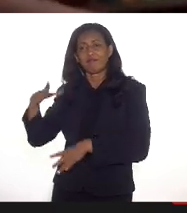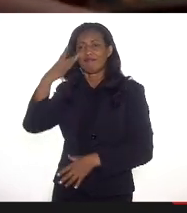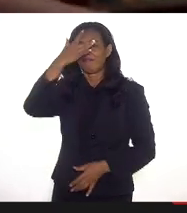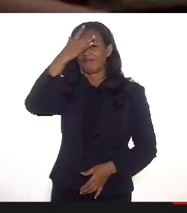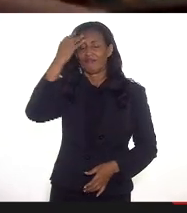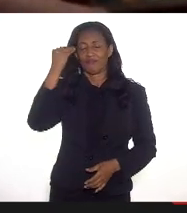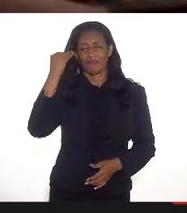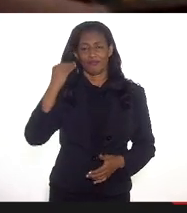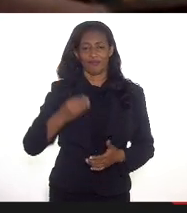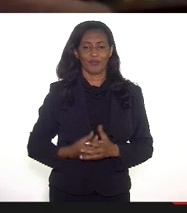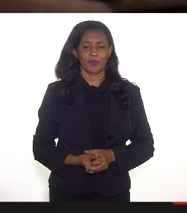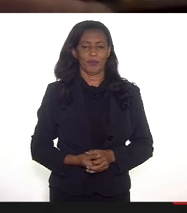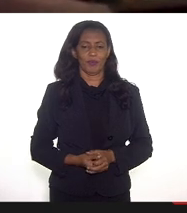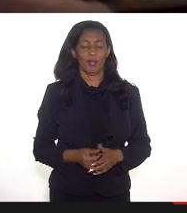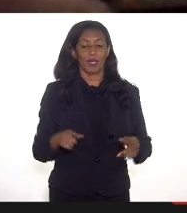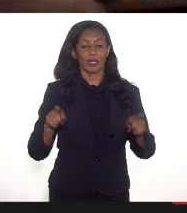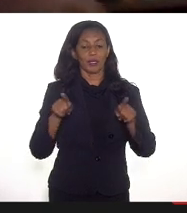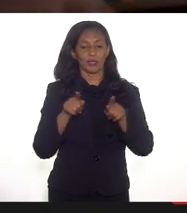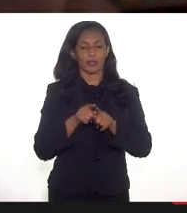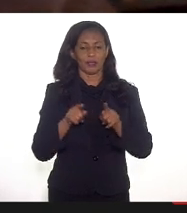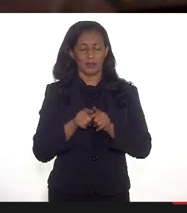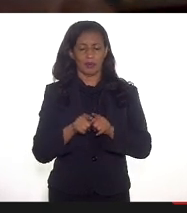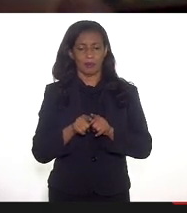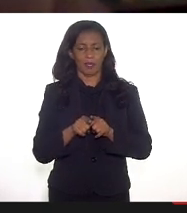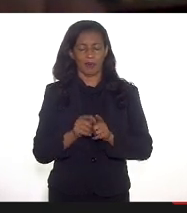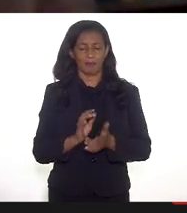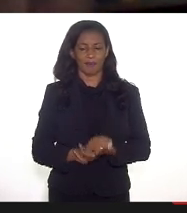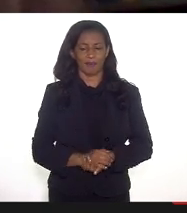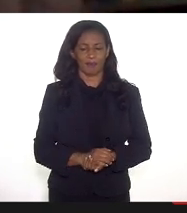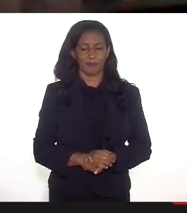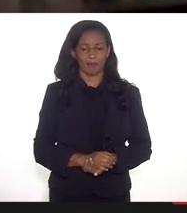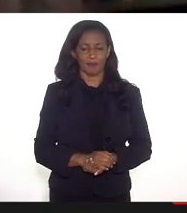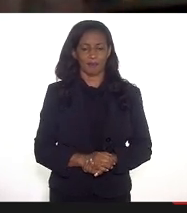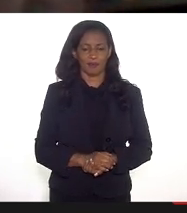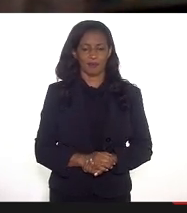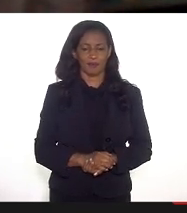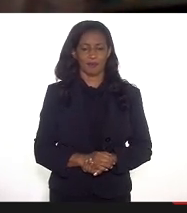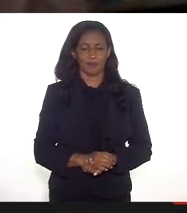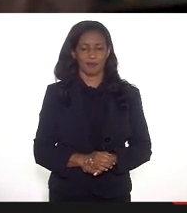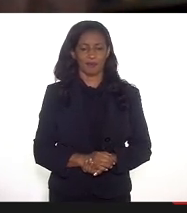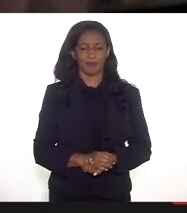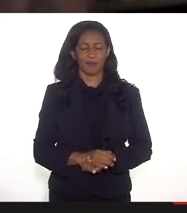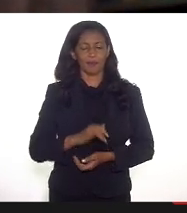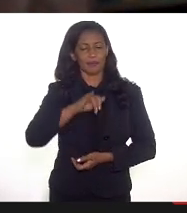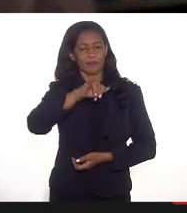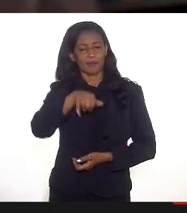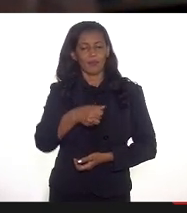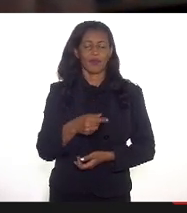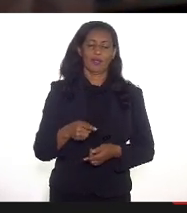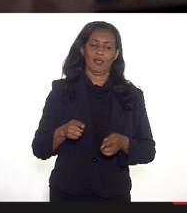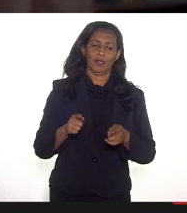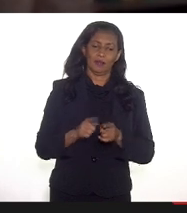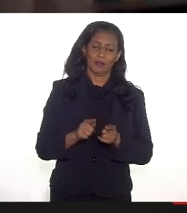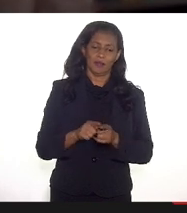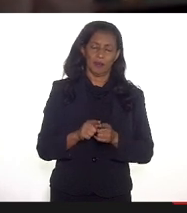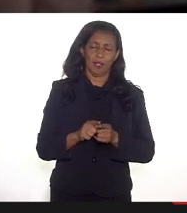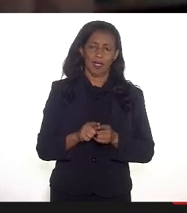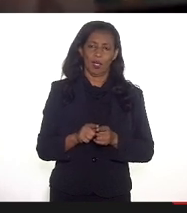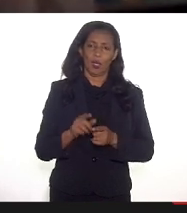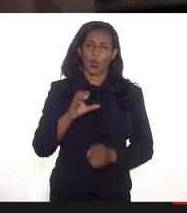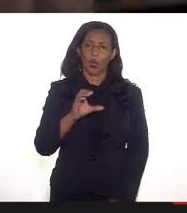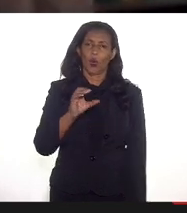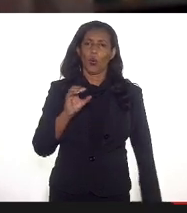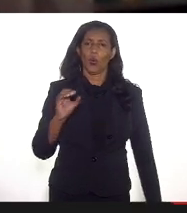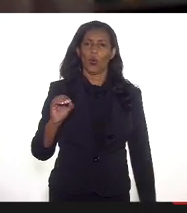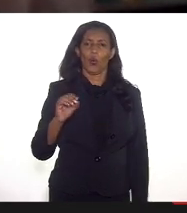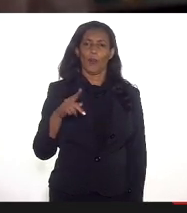sugestão, no sentido, já estou terminando, Flávio, de aproveitar ao máximo as cooperativas de